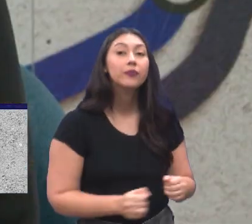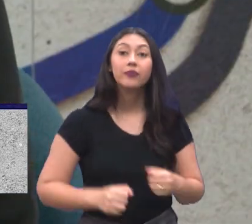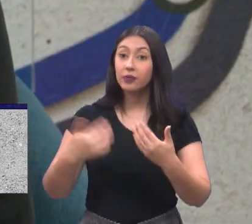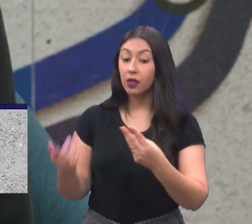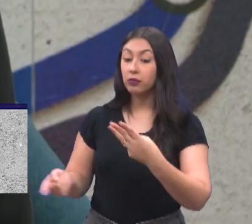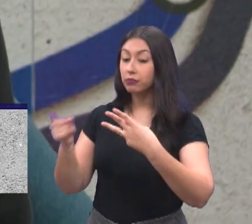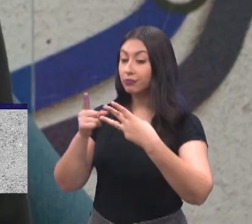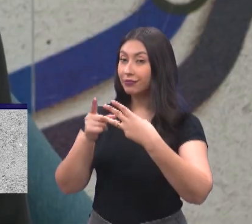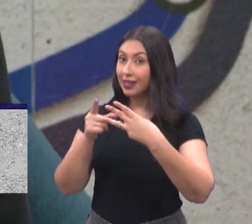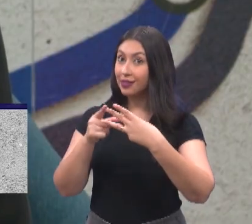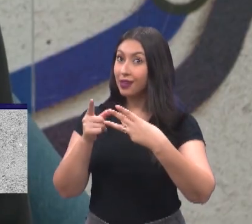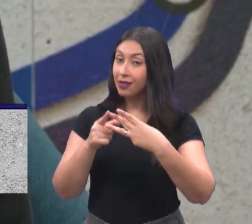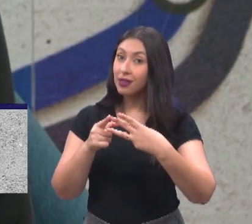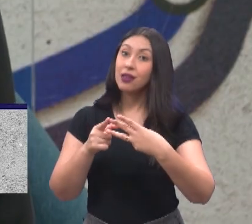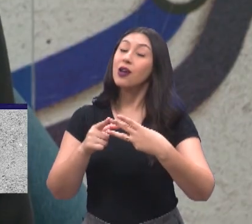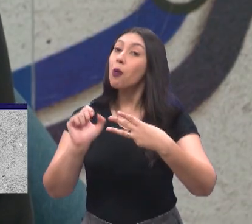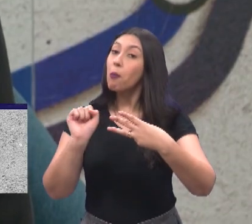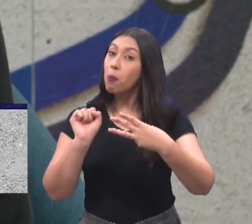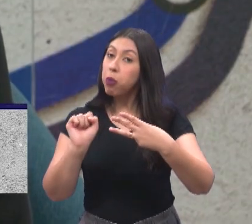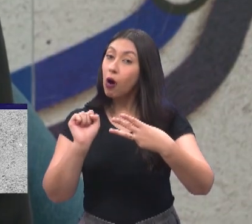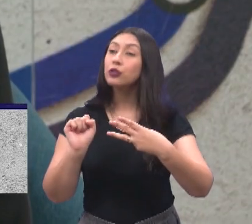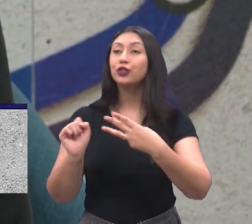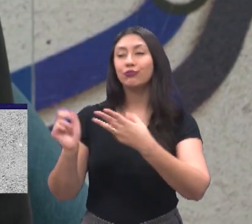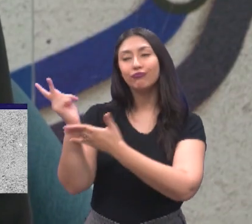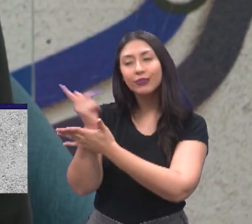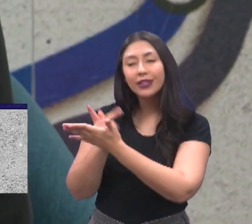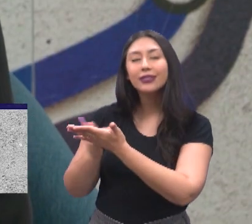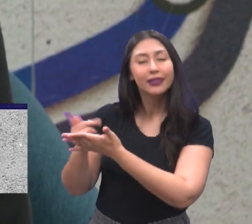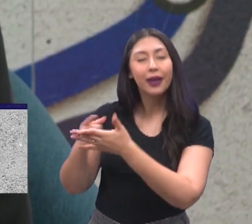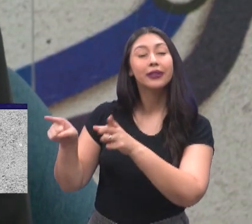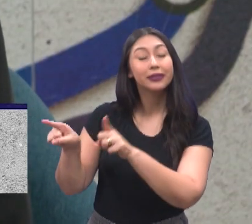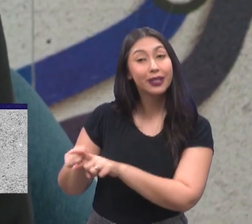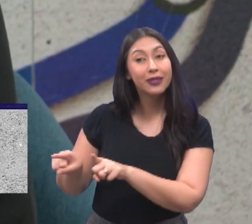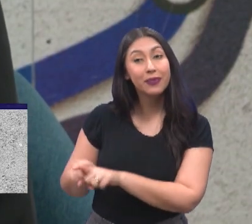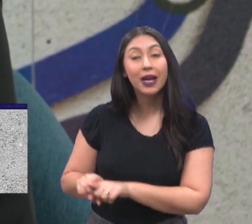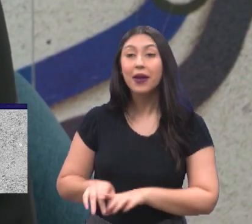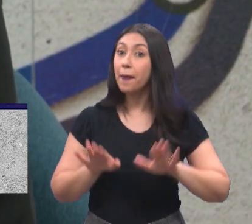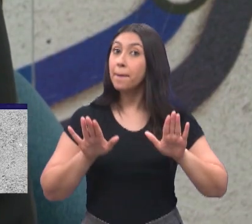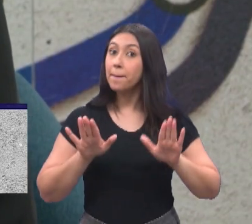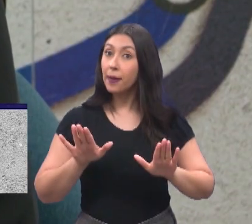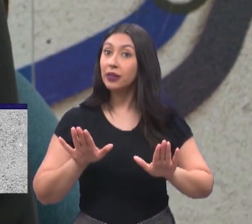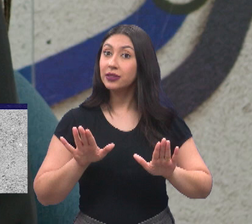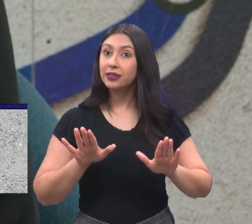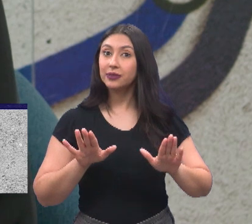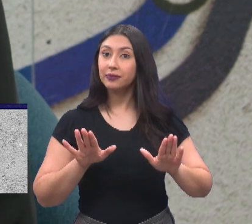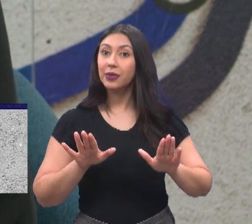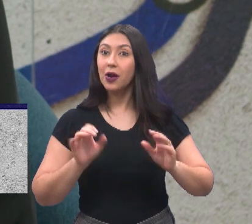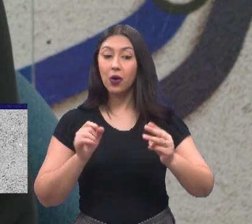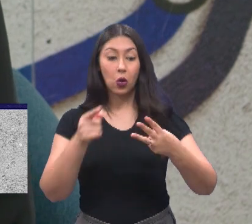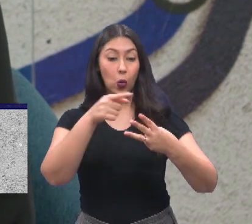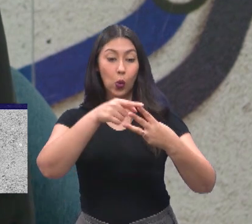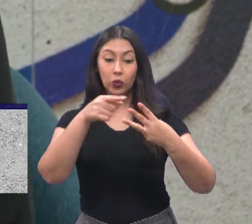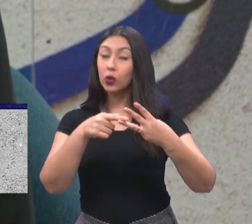joalheria de autor, a gente tem a capacidade também de desenhar, de fazer todo esse projeto, e aí ir para a bancada e executar com as suas